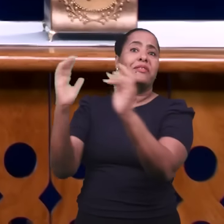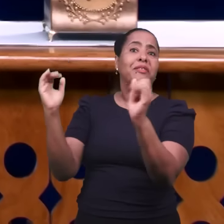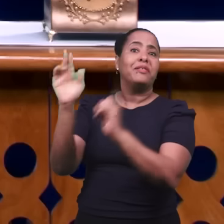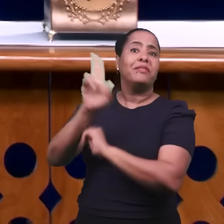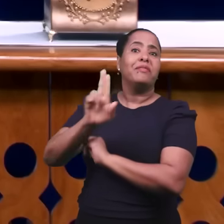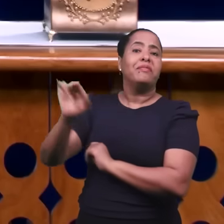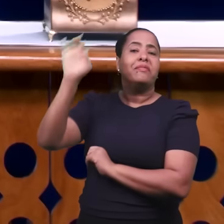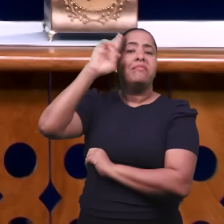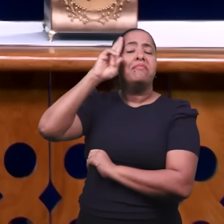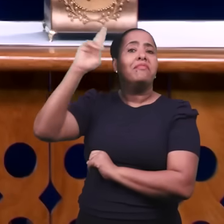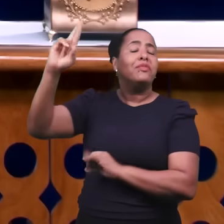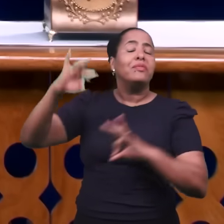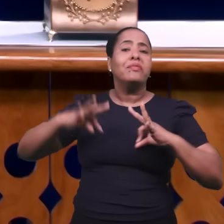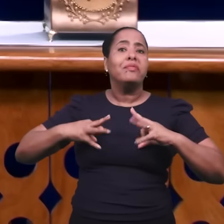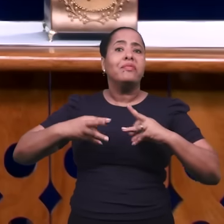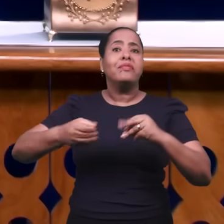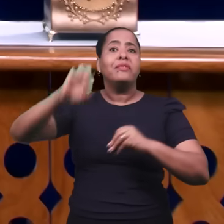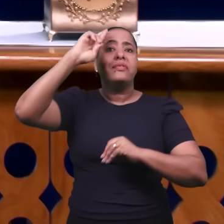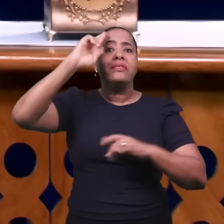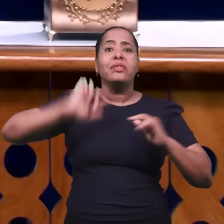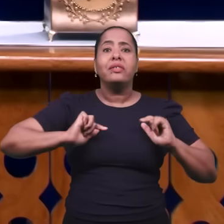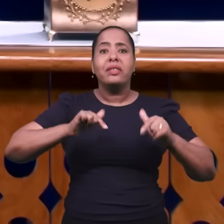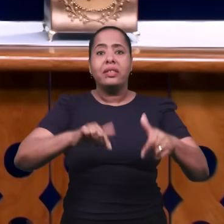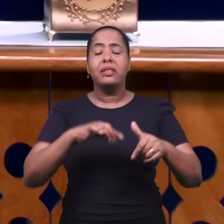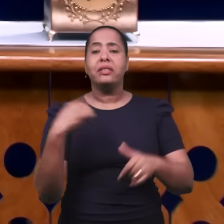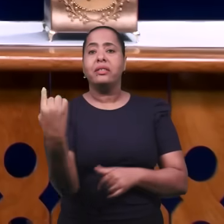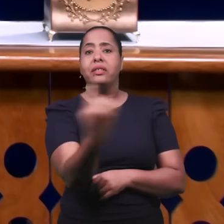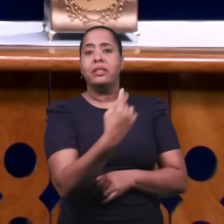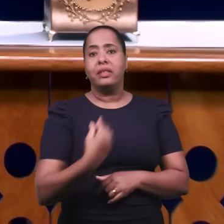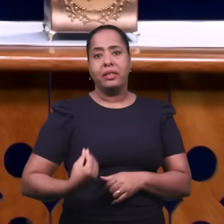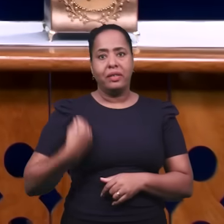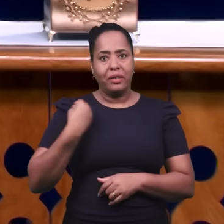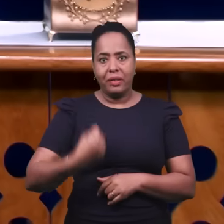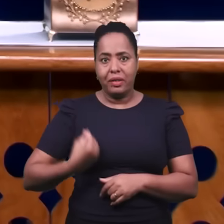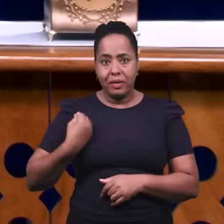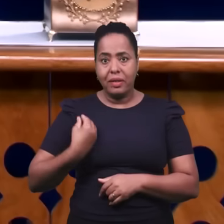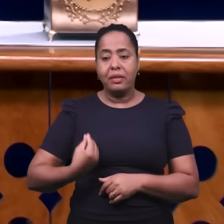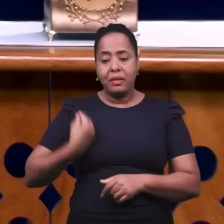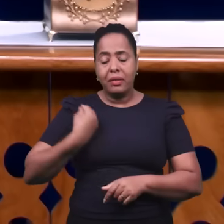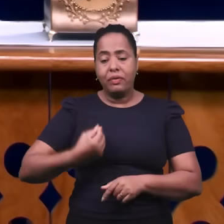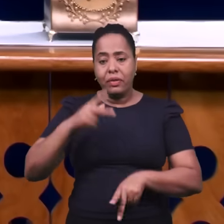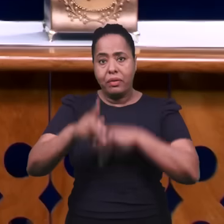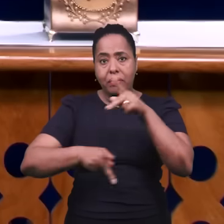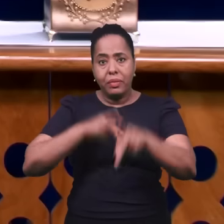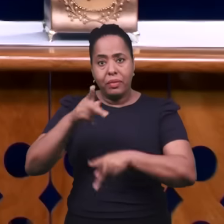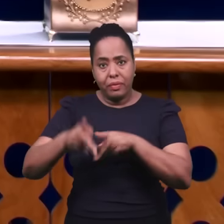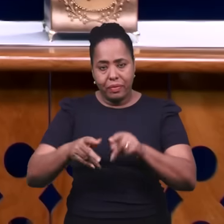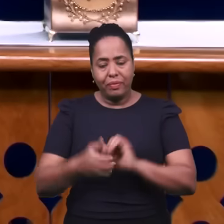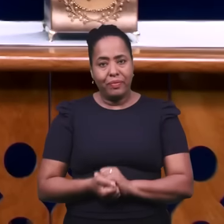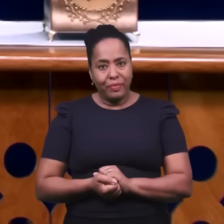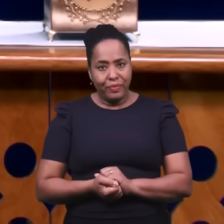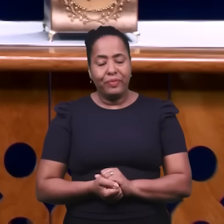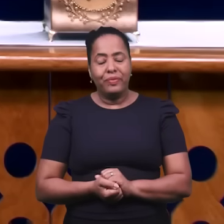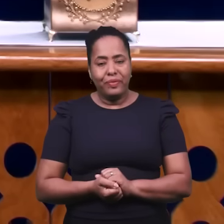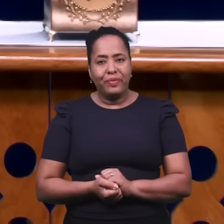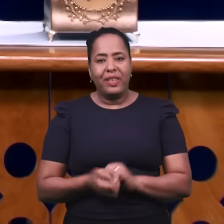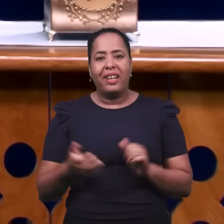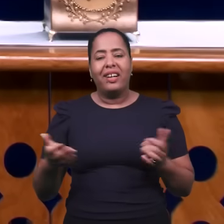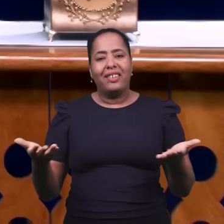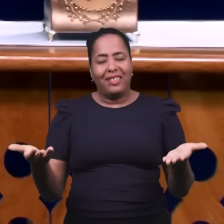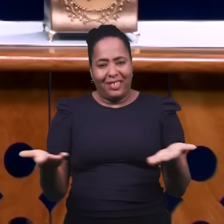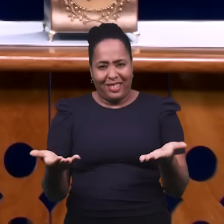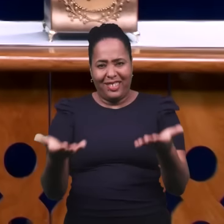nome do Senhor por tudo que Ele tem feito por nós e pelo Seu povo. Agora, convidamos os que